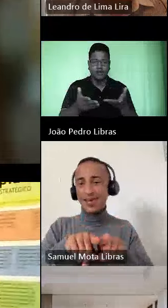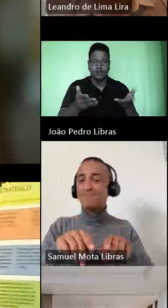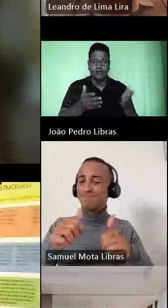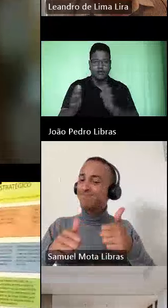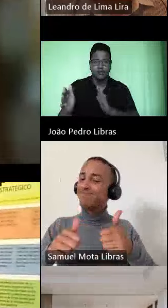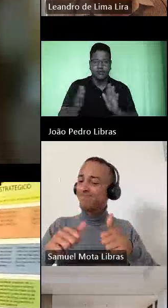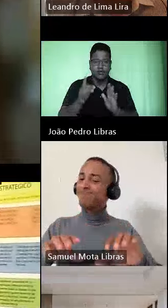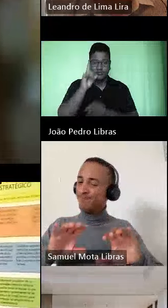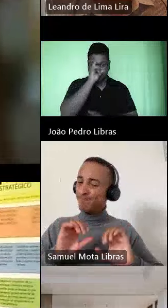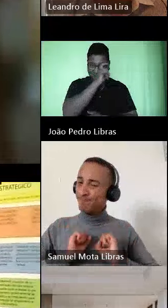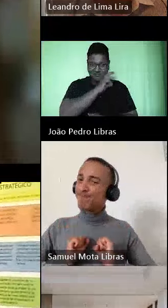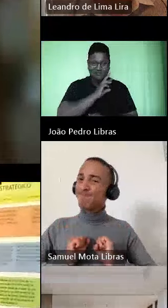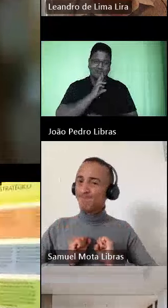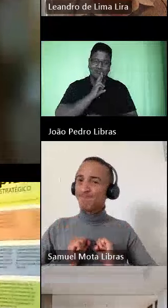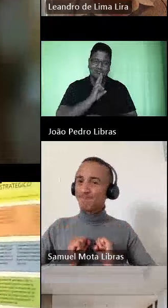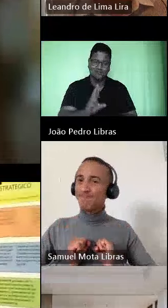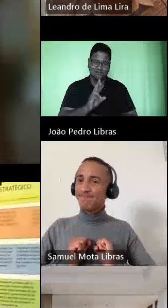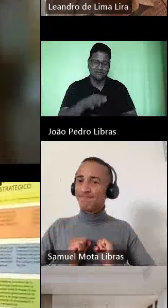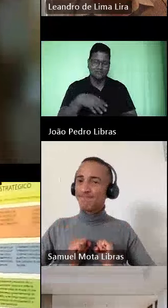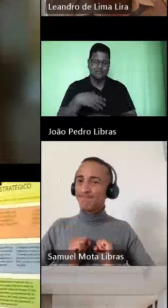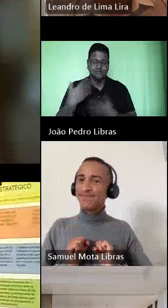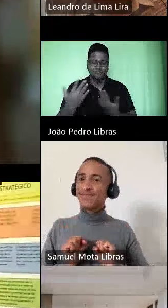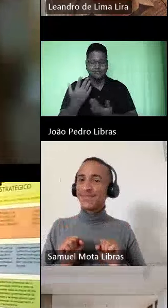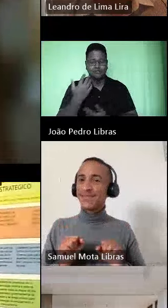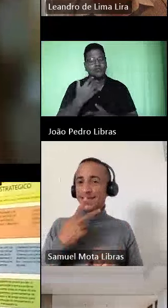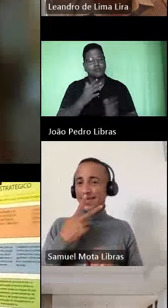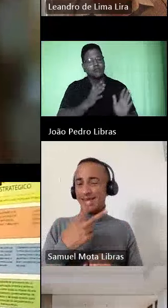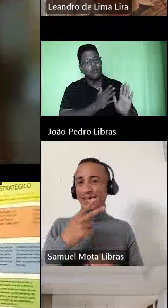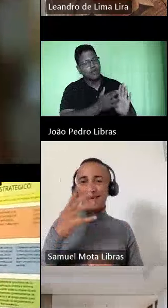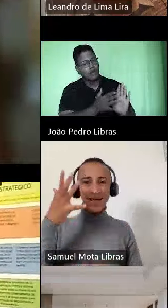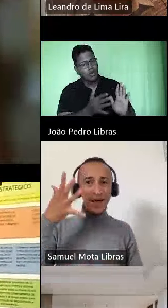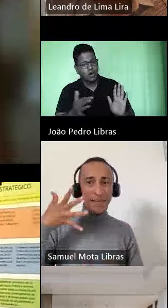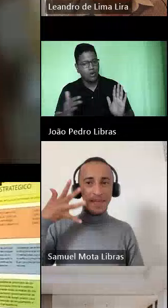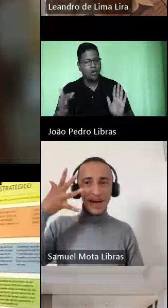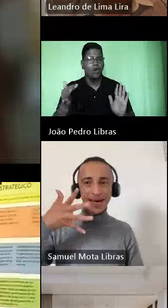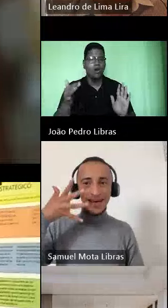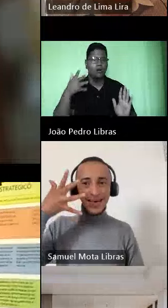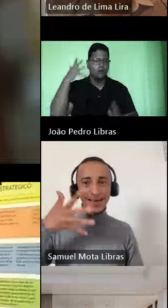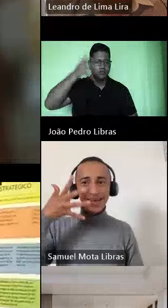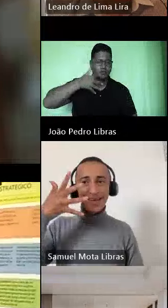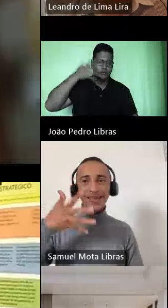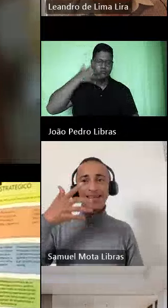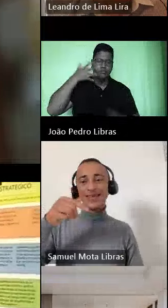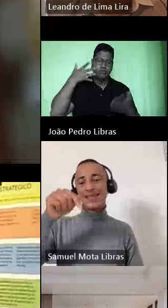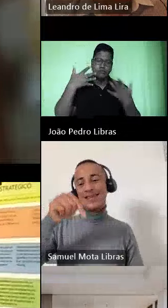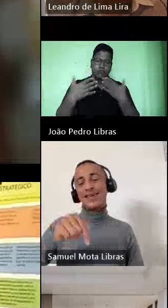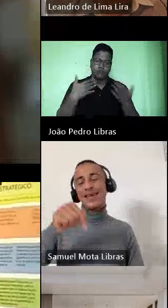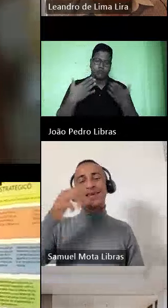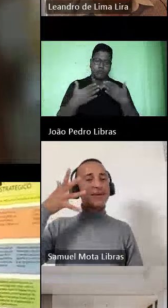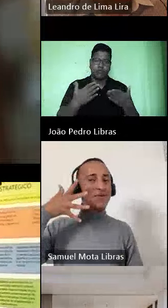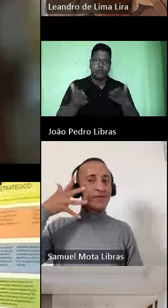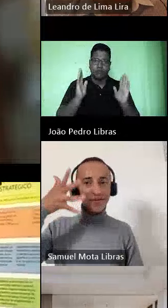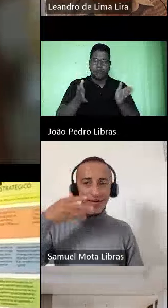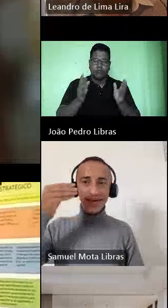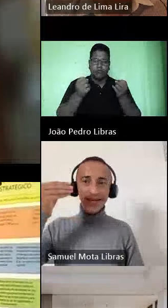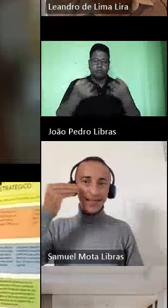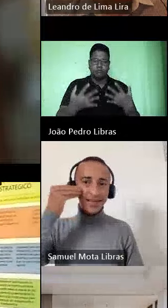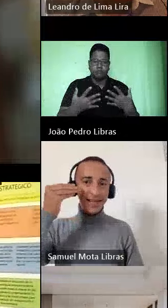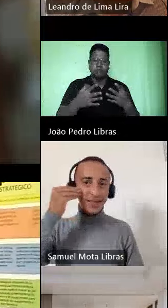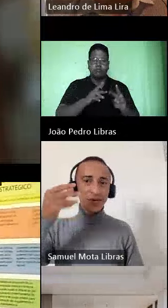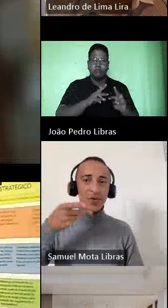resposta não eu acho que a gente assim ao longo da palestra a gente da conversa né a gente tentou tratar justamente isso